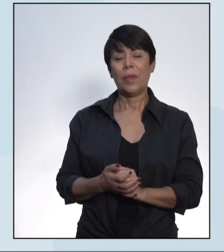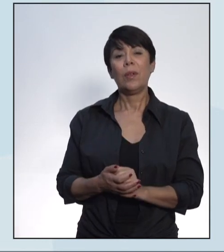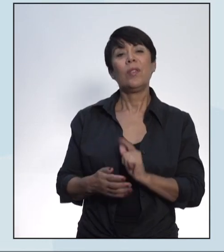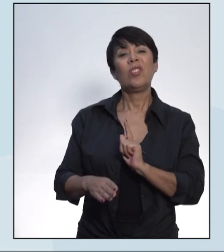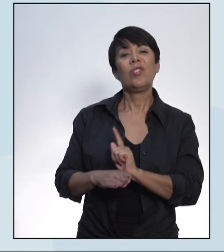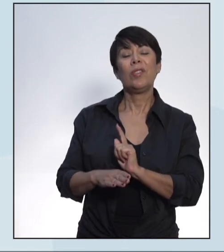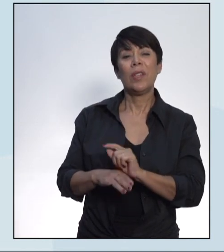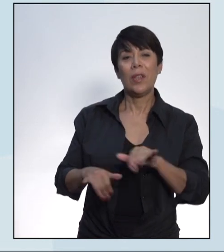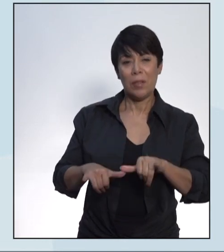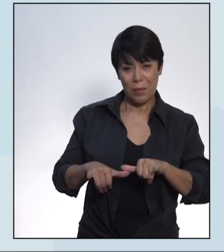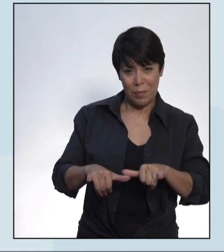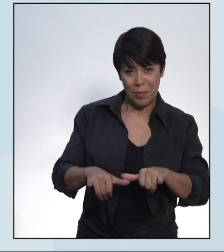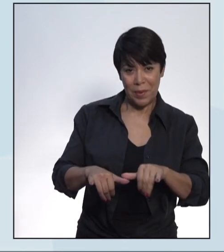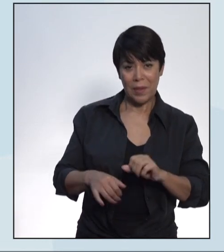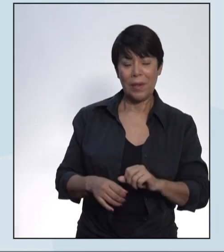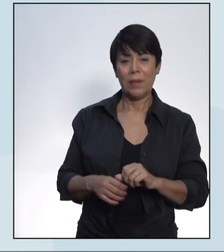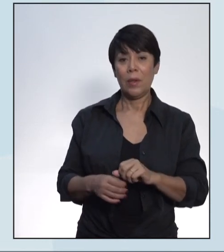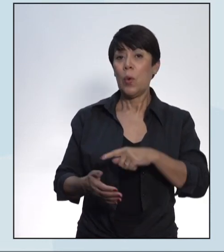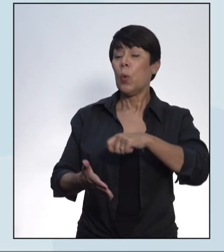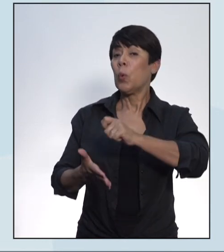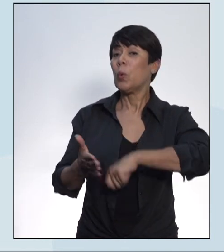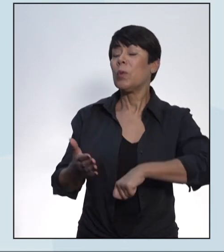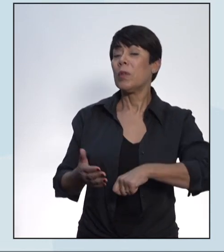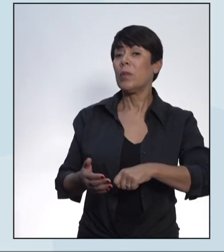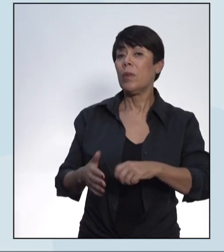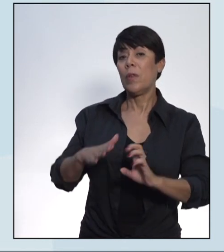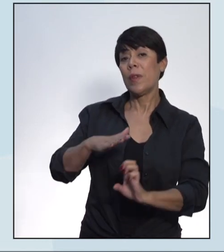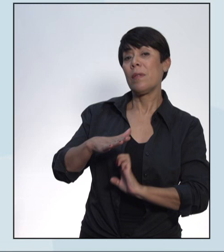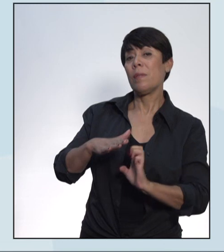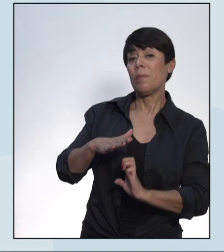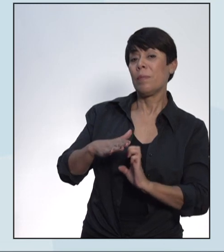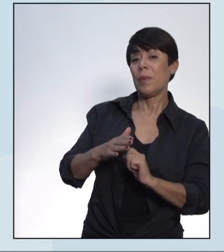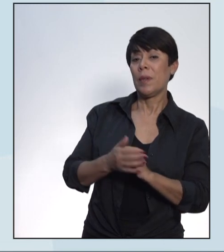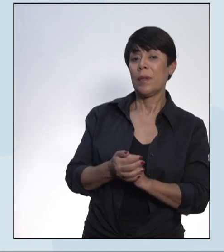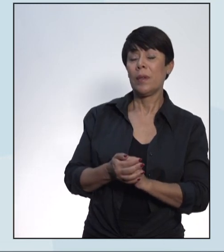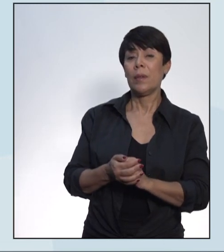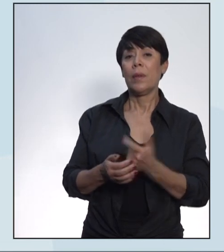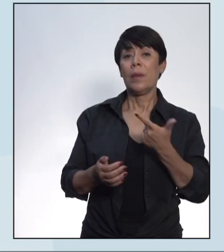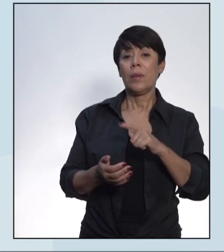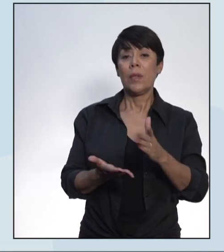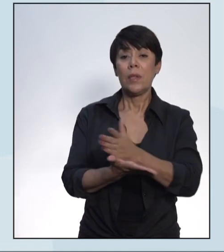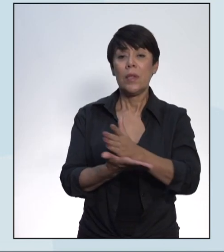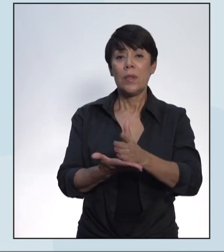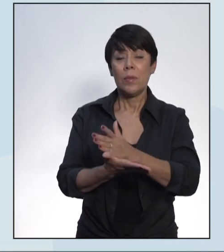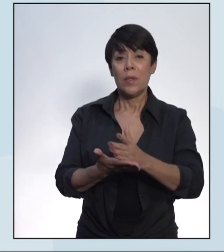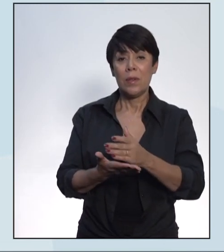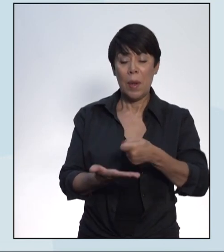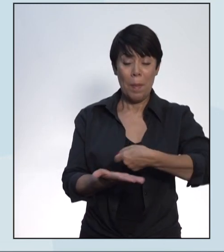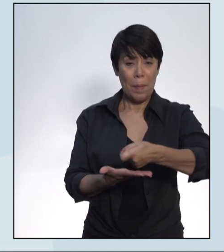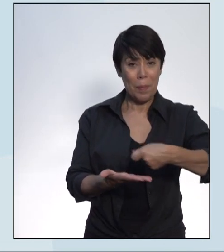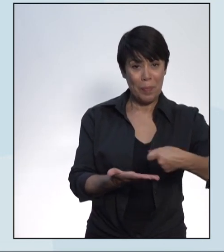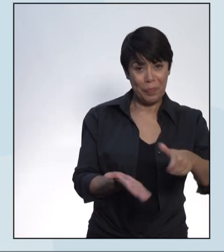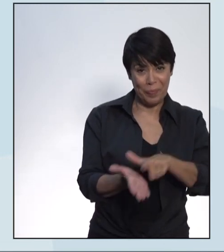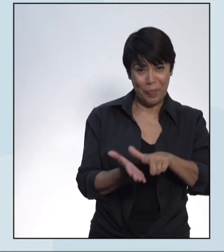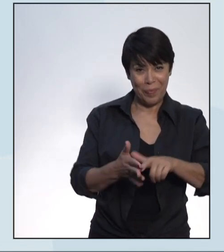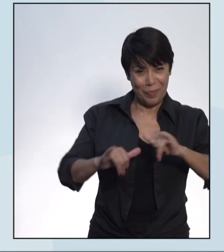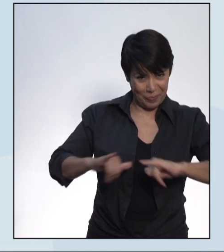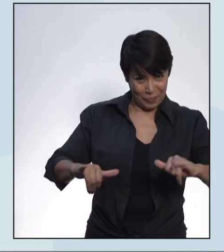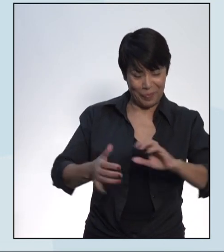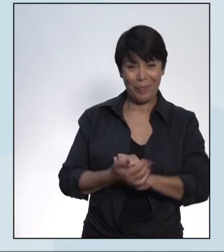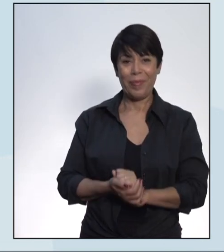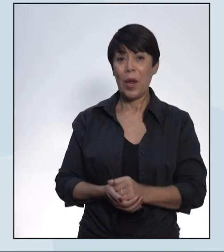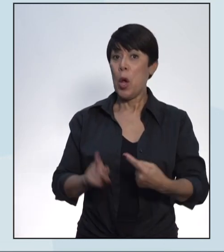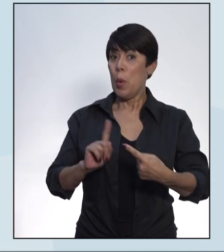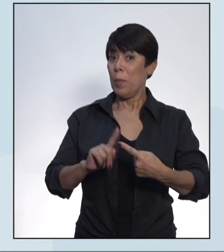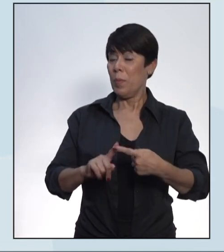gerente de um supermercado contratou uma empresa para a distribuição de seus panfletos. No